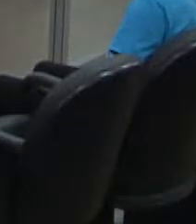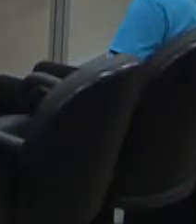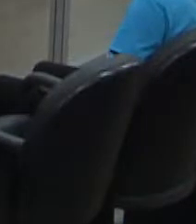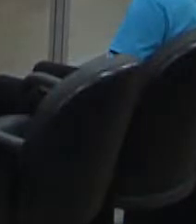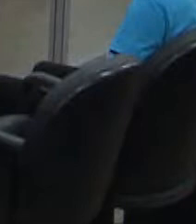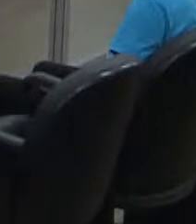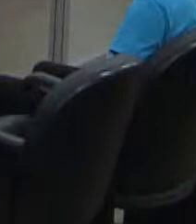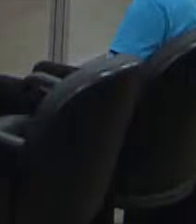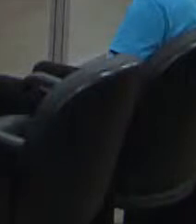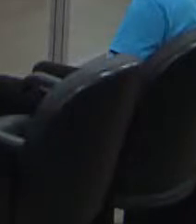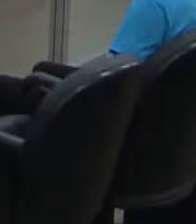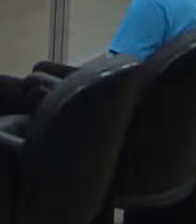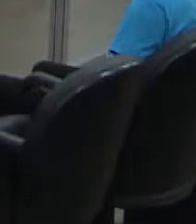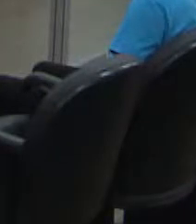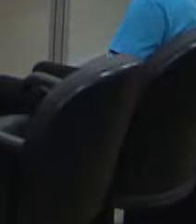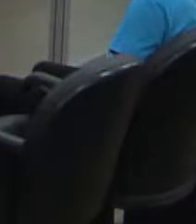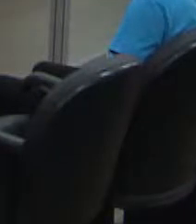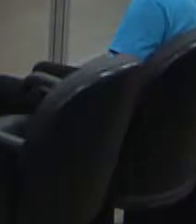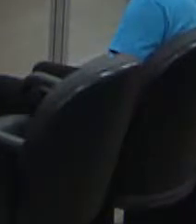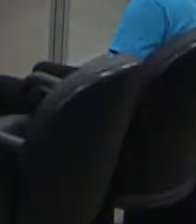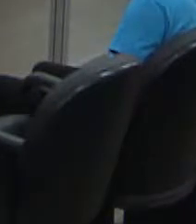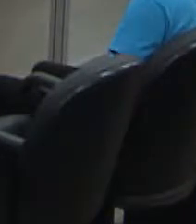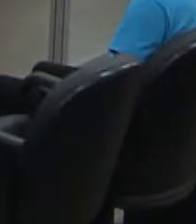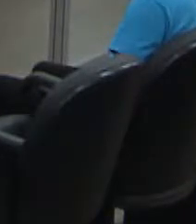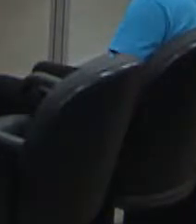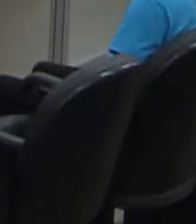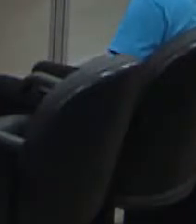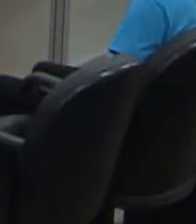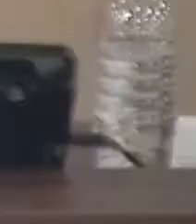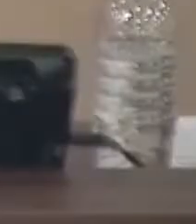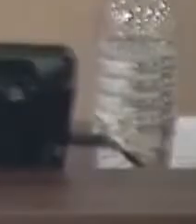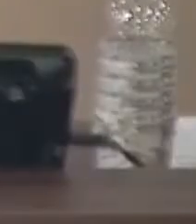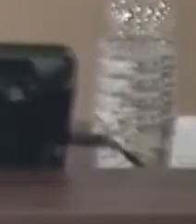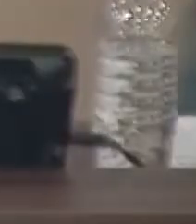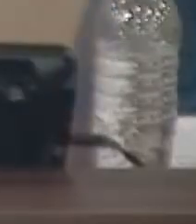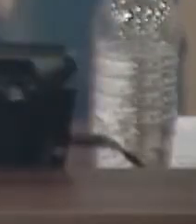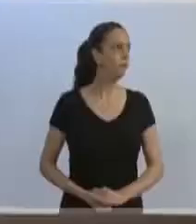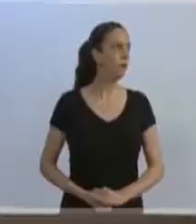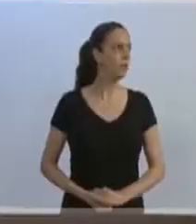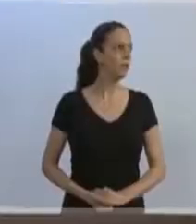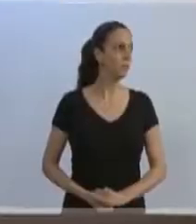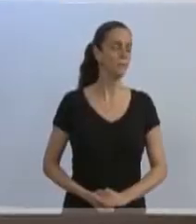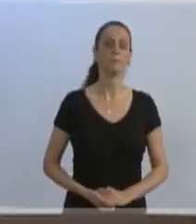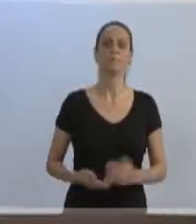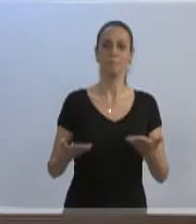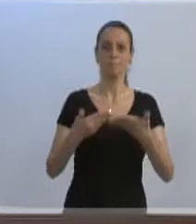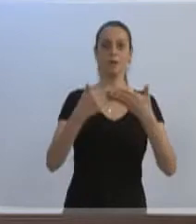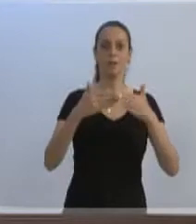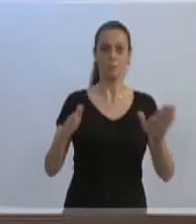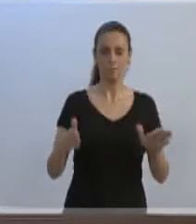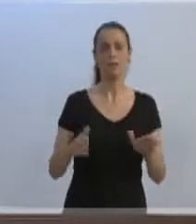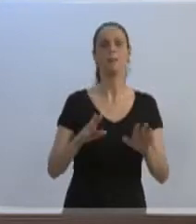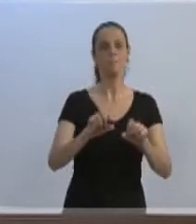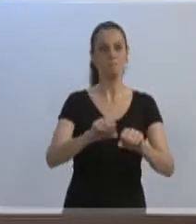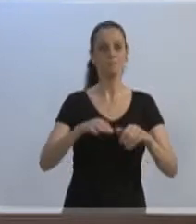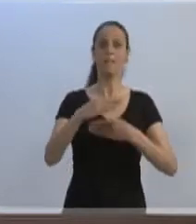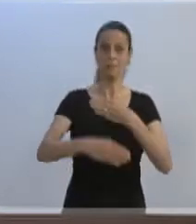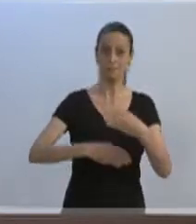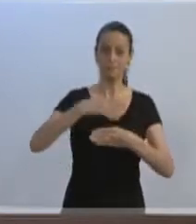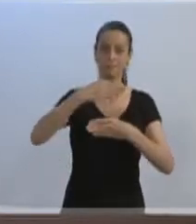senhores vereadores senhoras e senhores que nos assistem declaro aberta a reunião